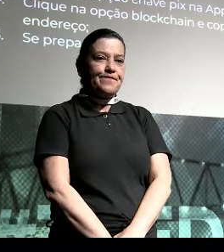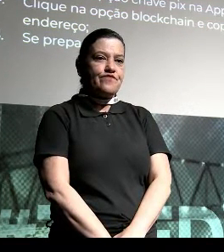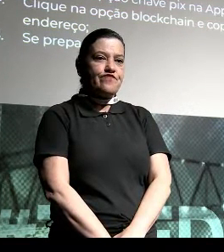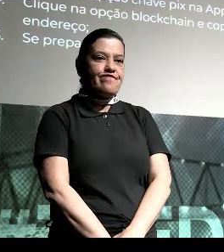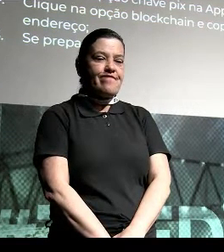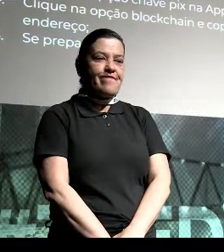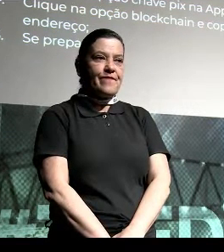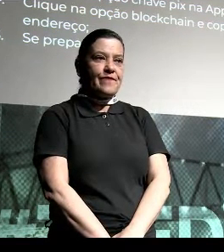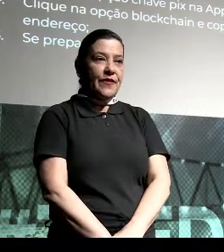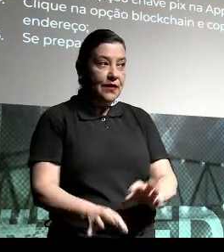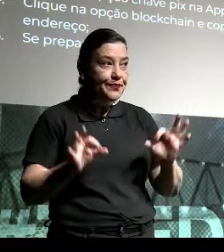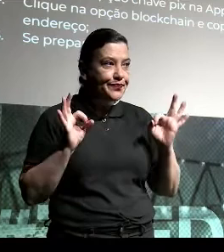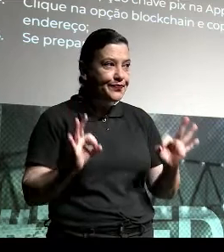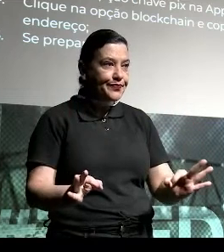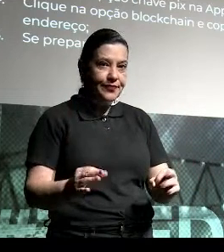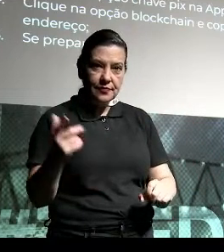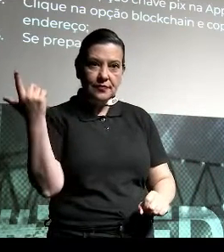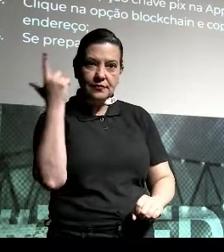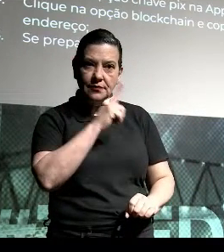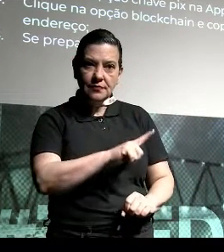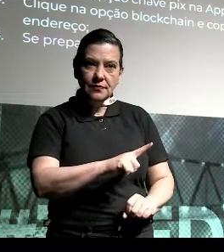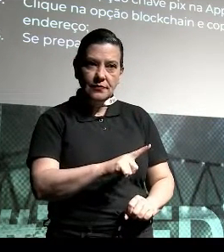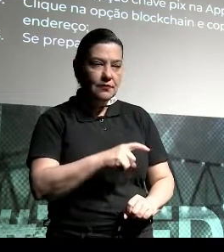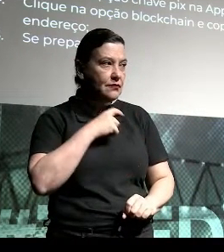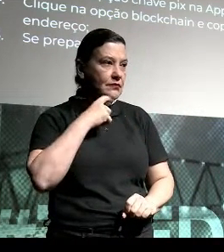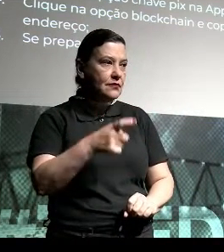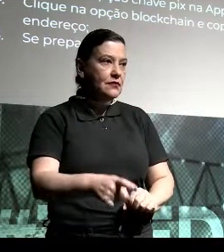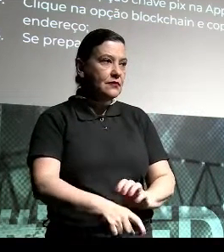Bem, deu certo? Vocês conseguiram? Não?